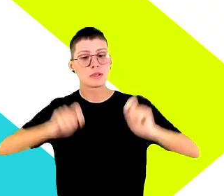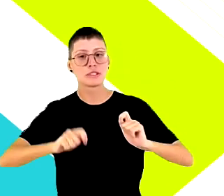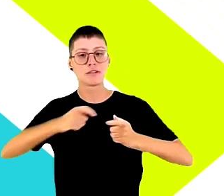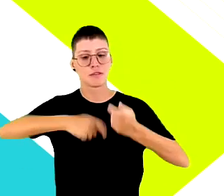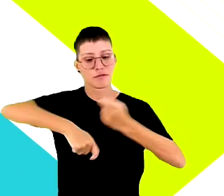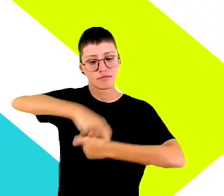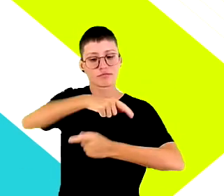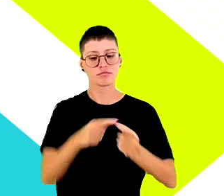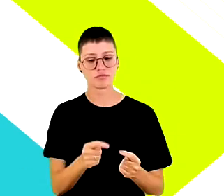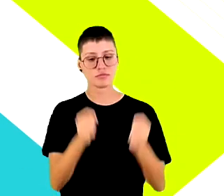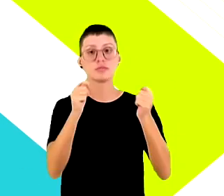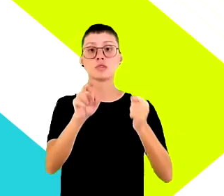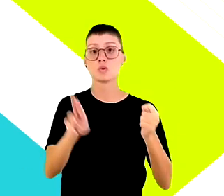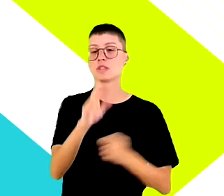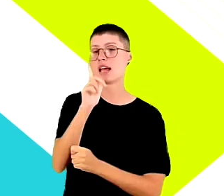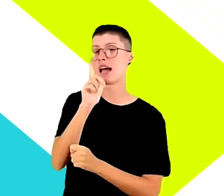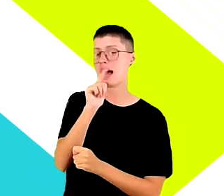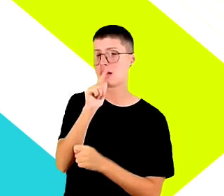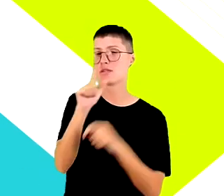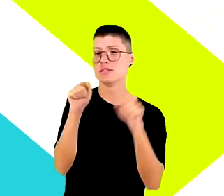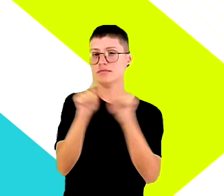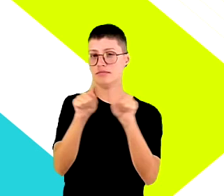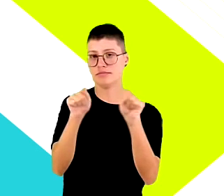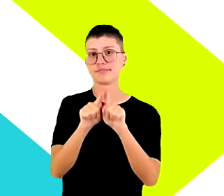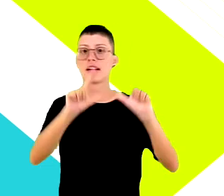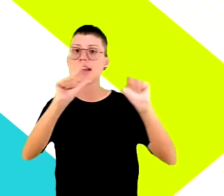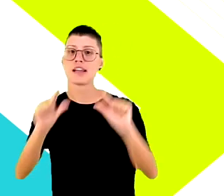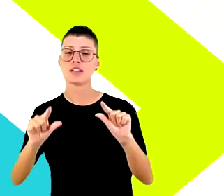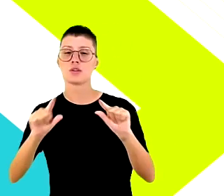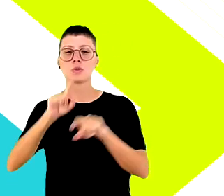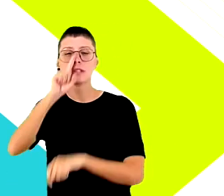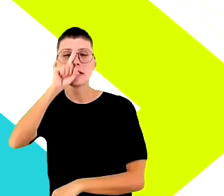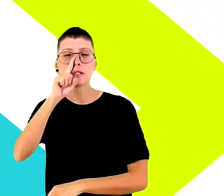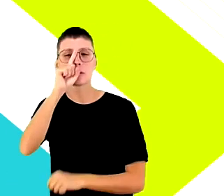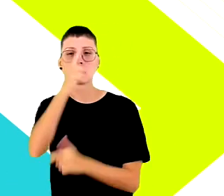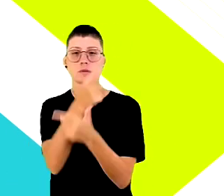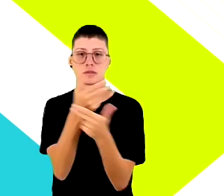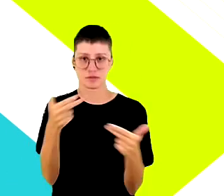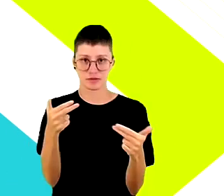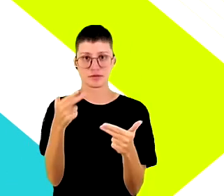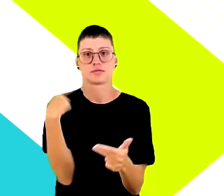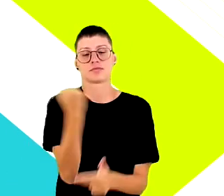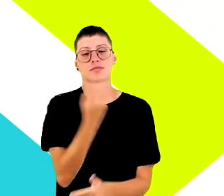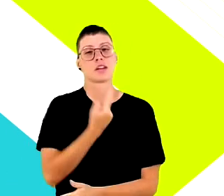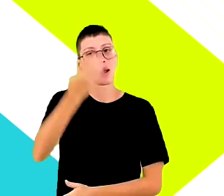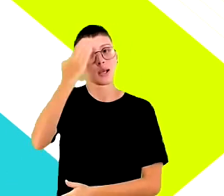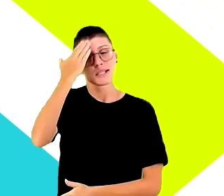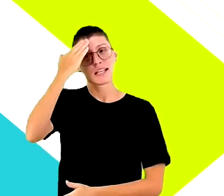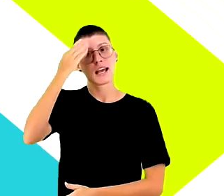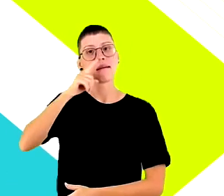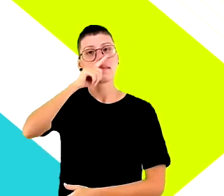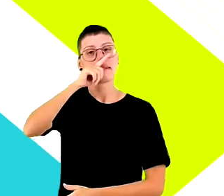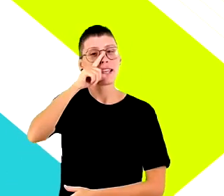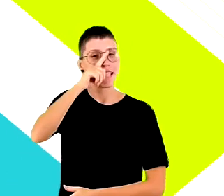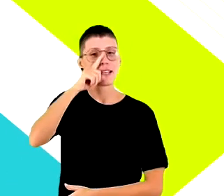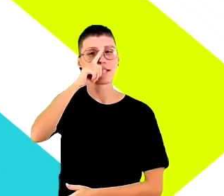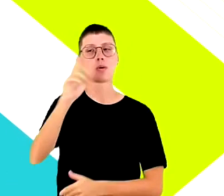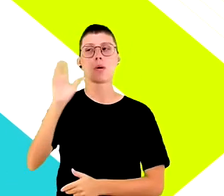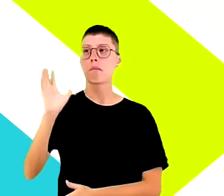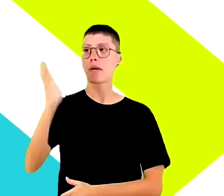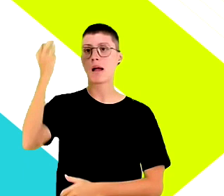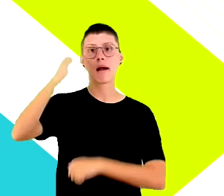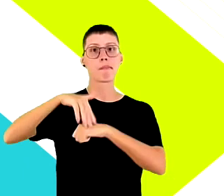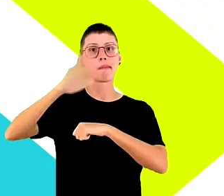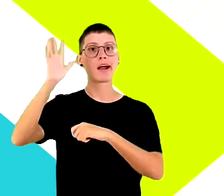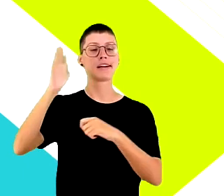água também, e reduzir riscos. Né? A gente sabe que os riscos climáticos são os riscos que mais afligem aí